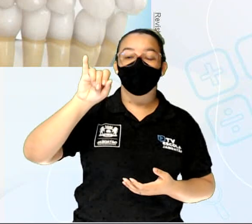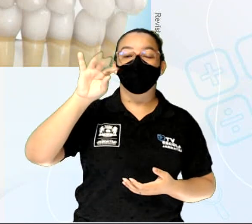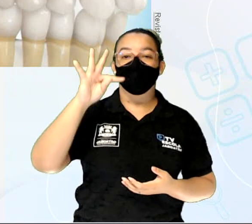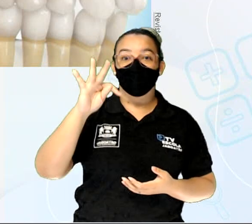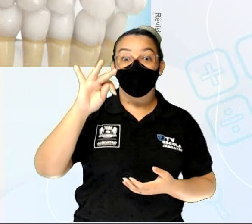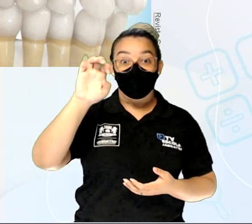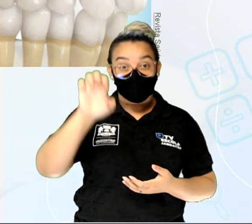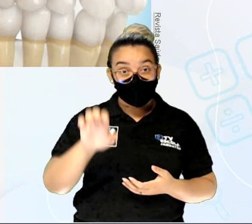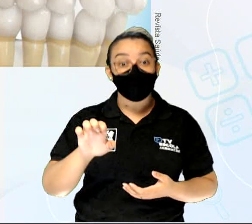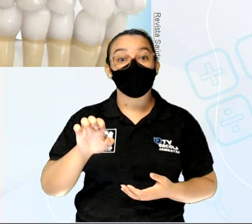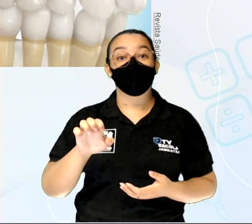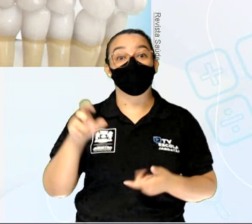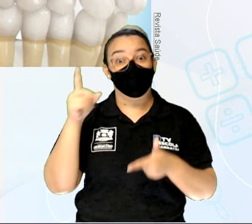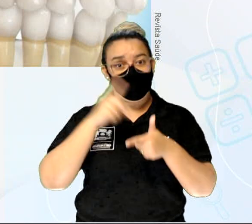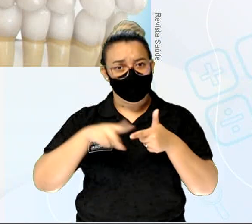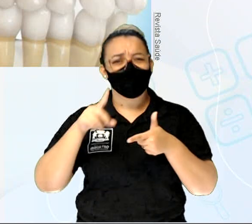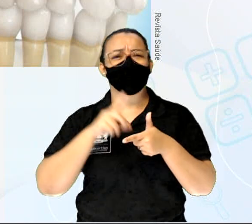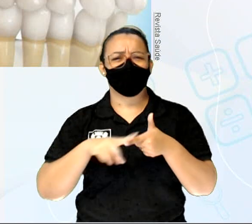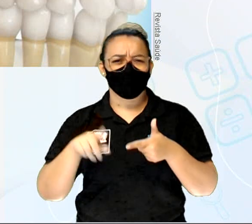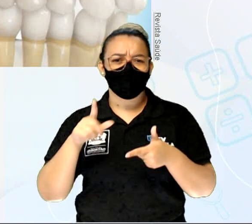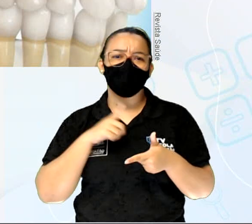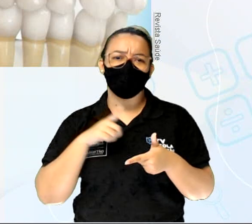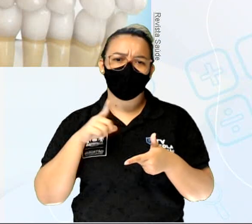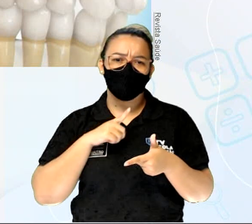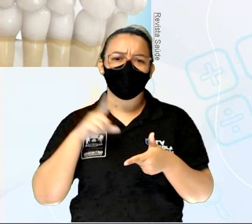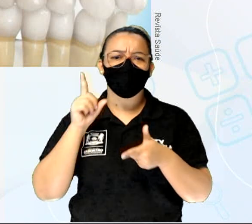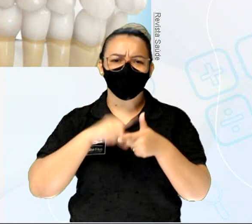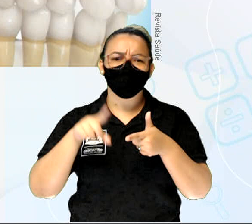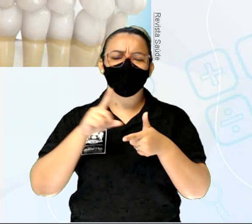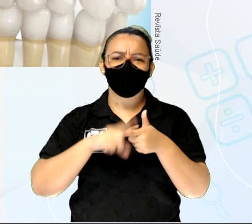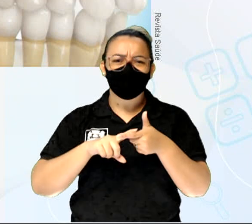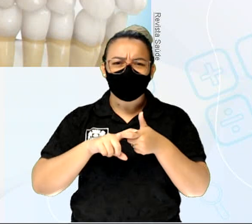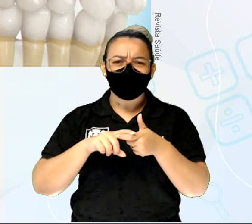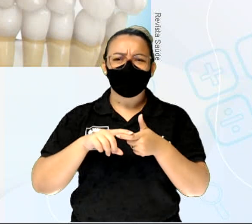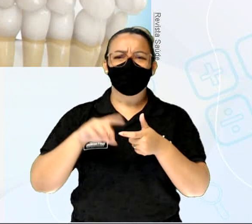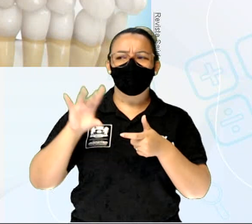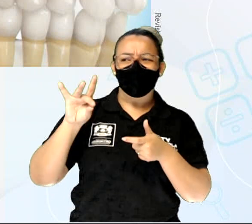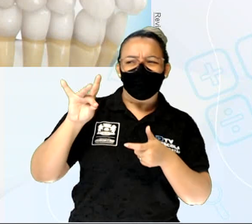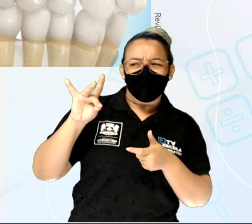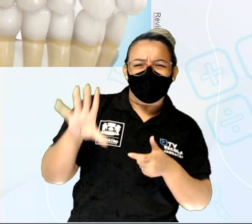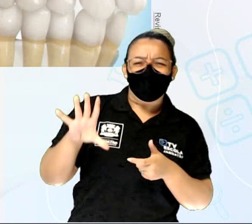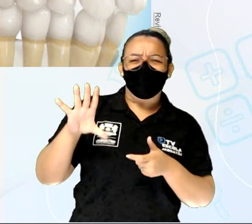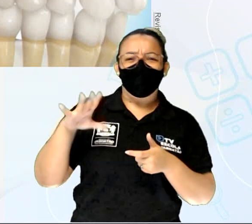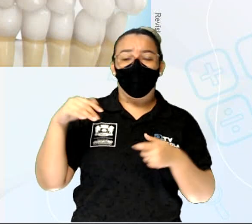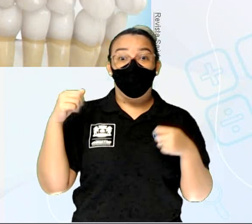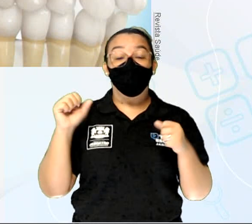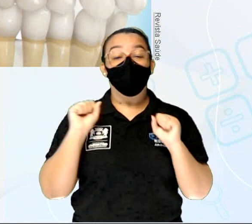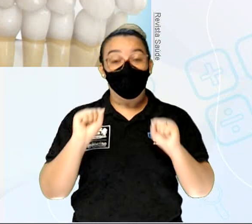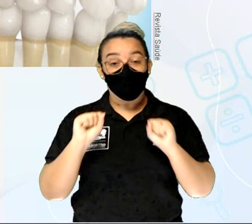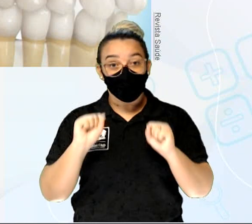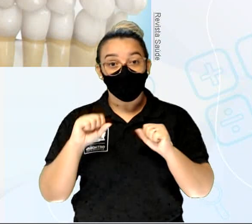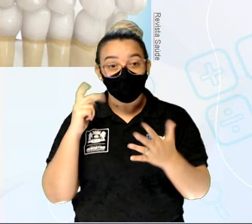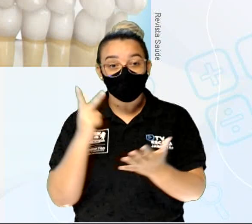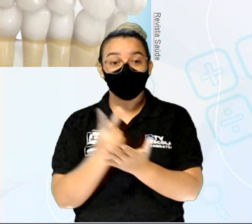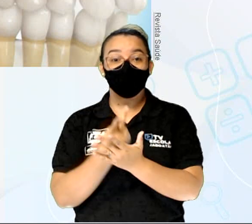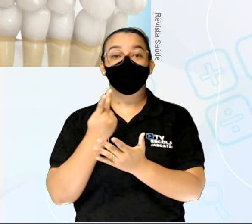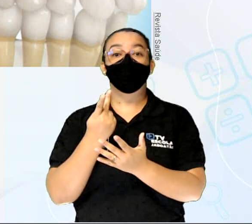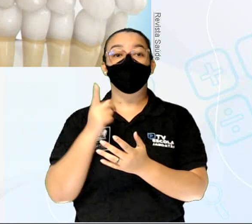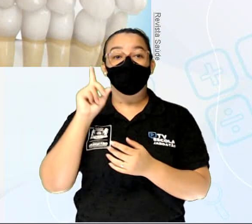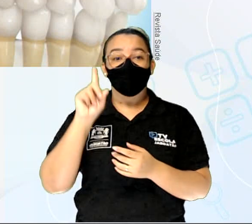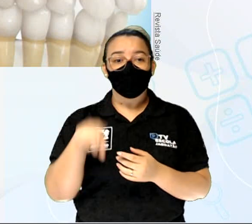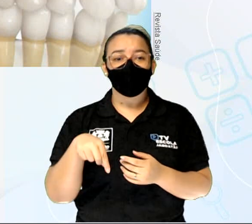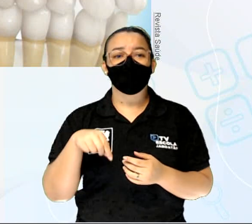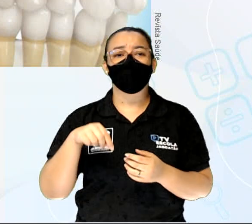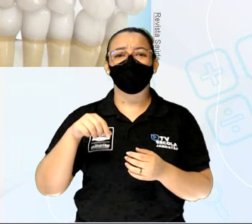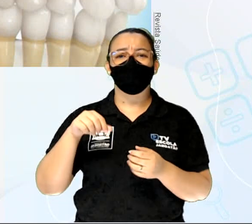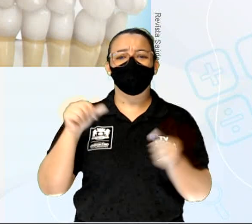apendicite. E nesse problema, o apêndice inflama e pode causar também um problema mais